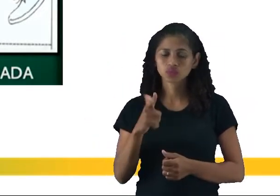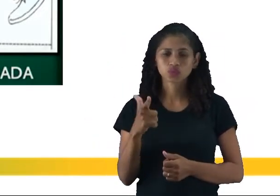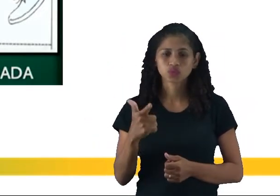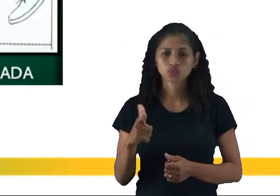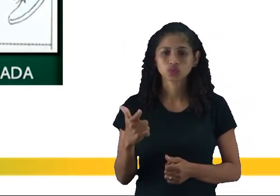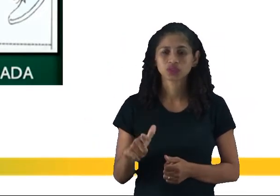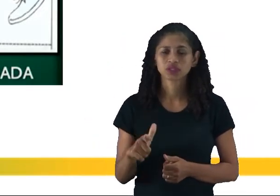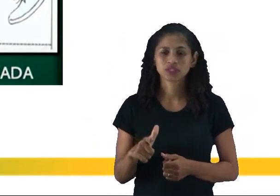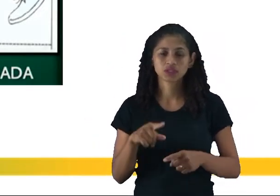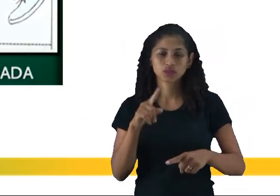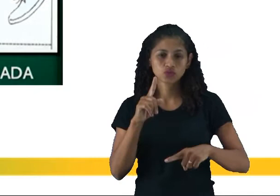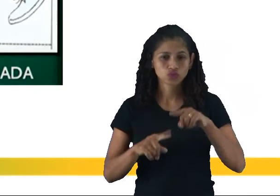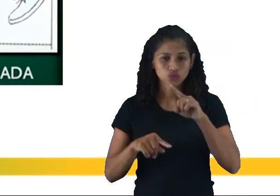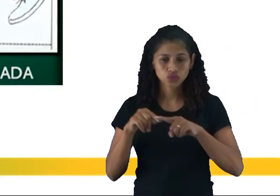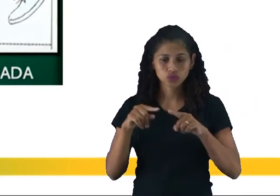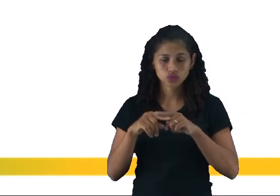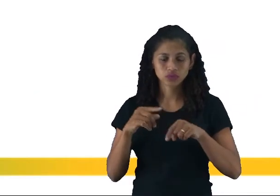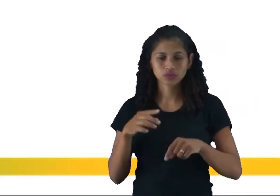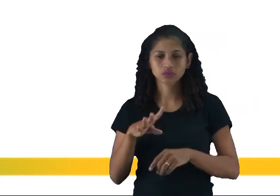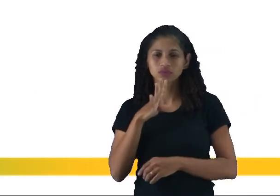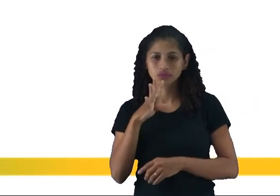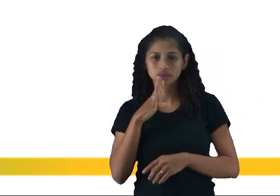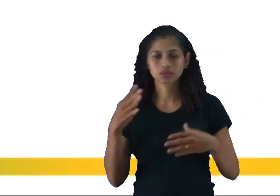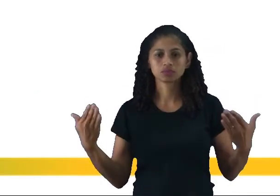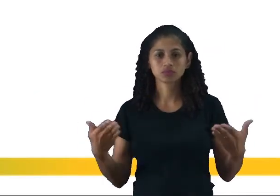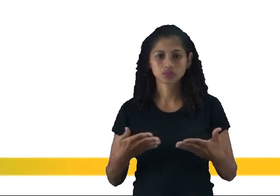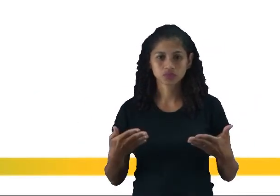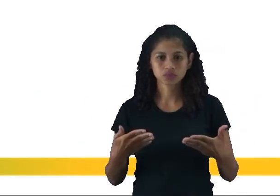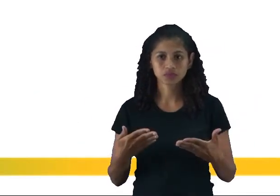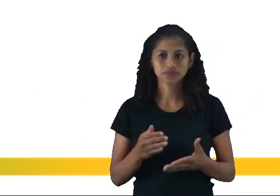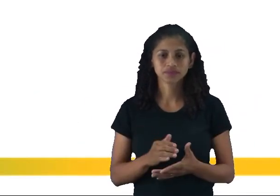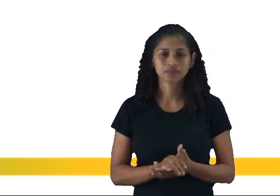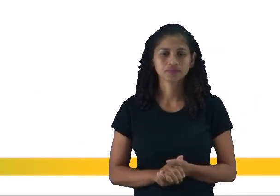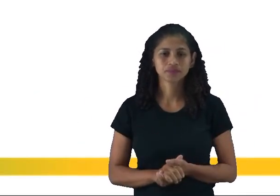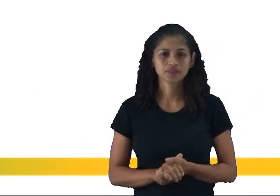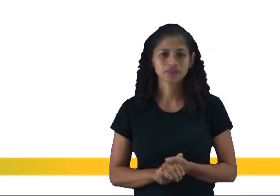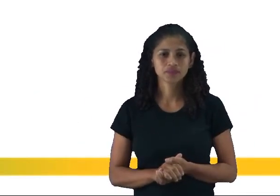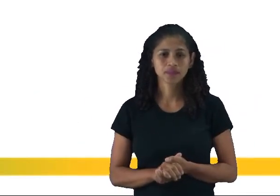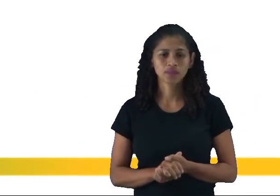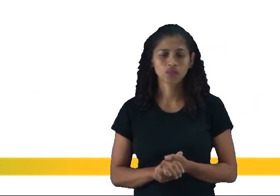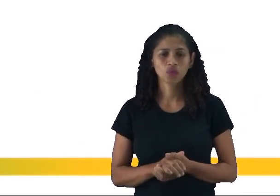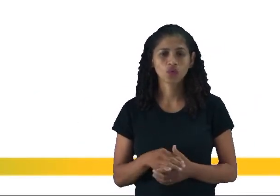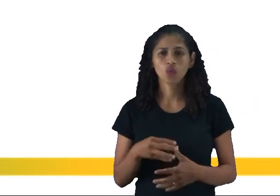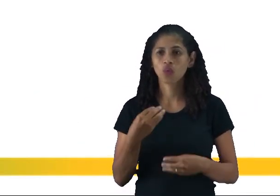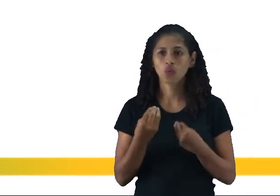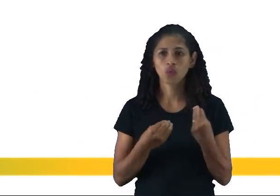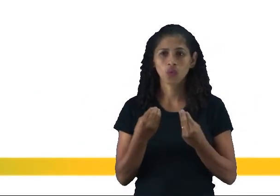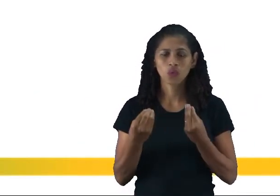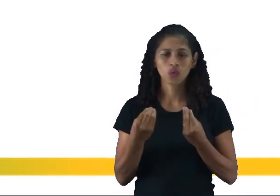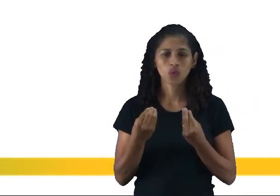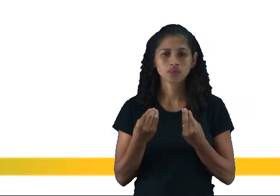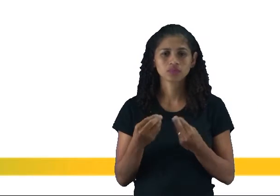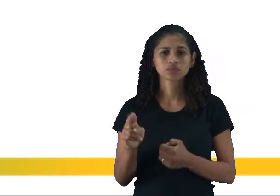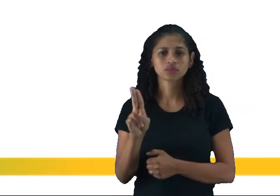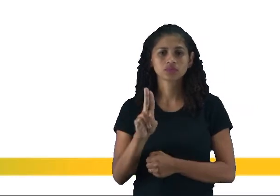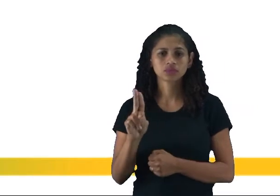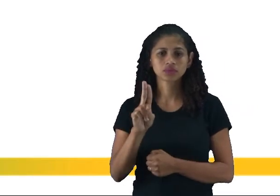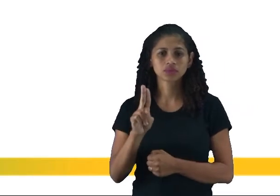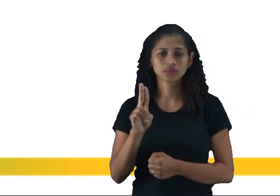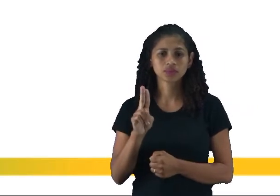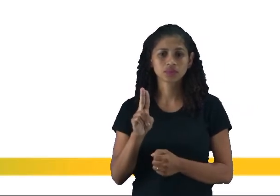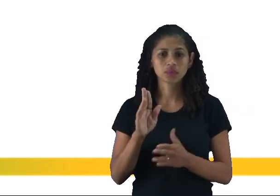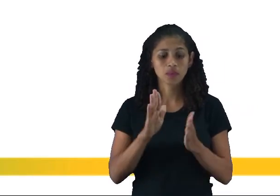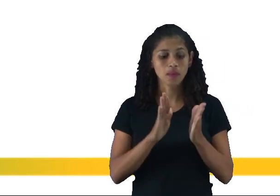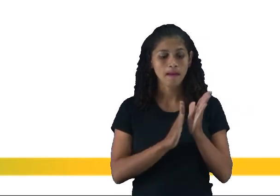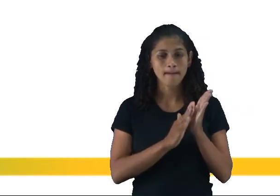esses instrumentos que nós conhecemos hoje, certo? Olha só como que eles utilizavam a